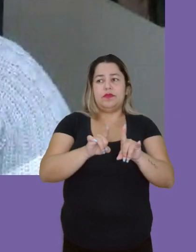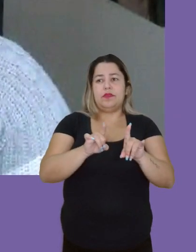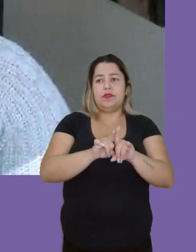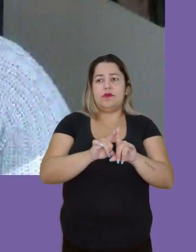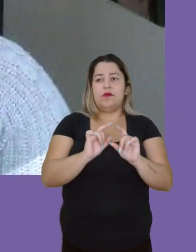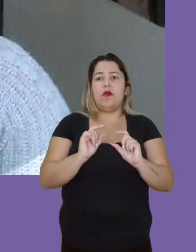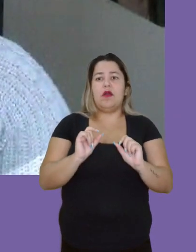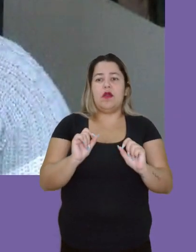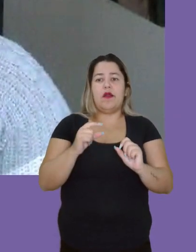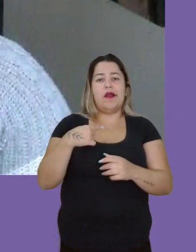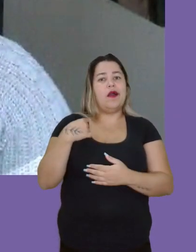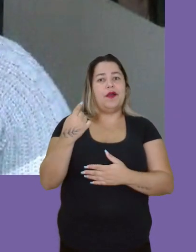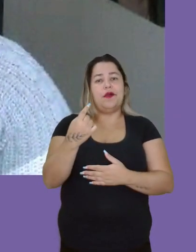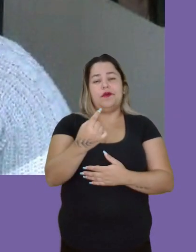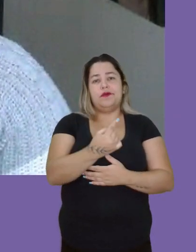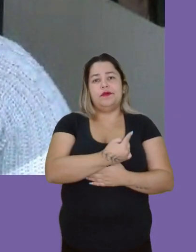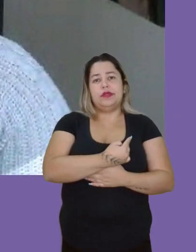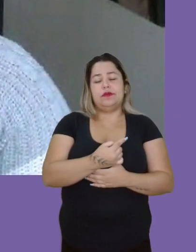a nossa